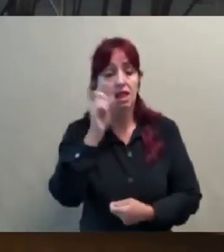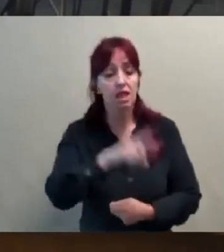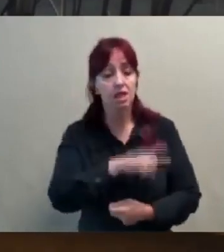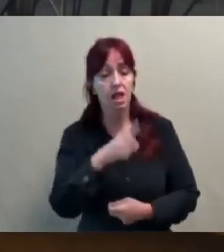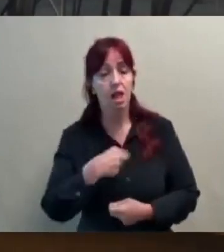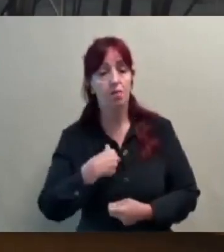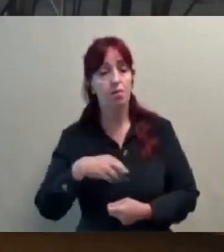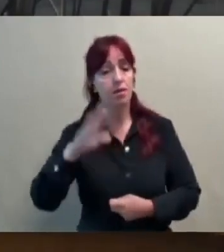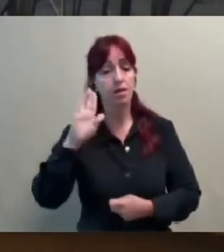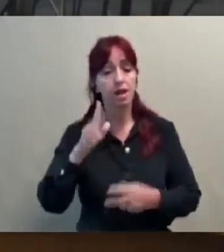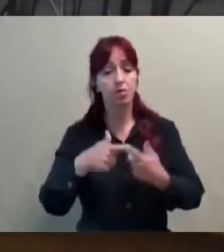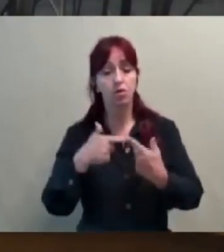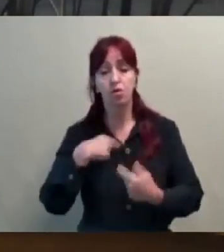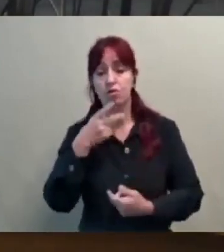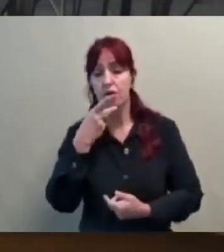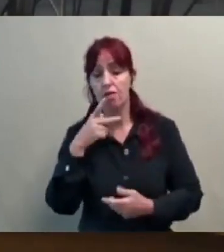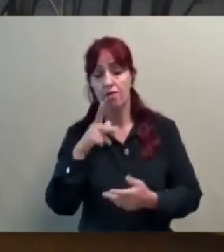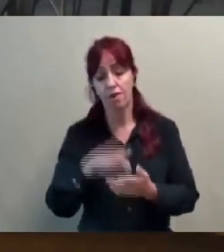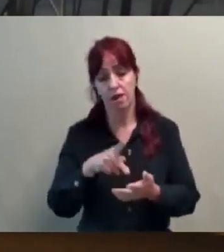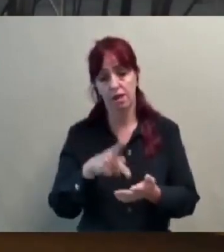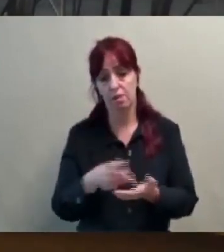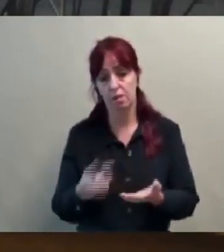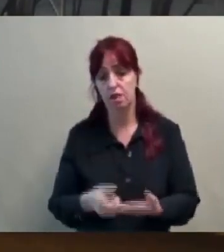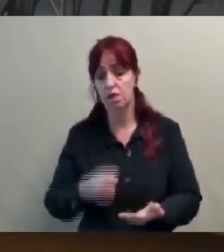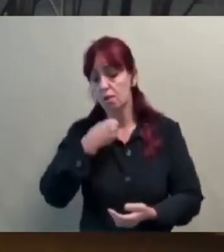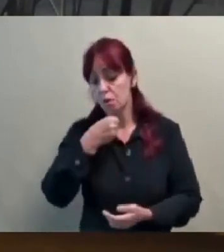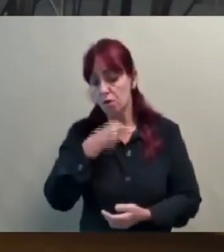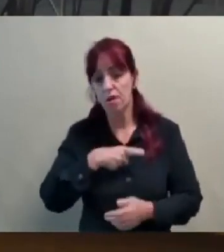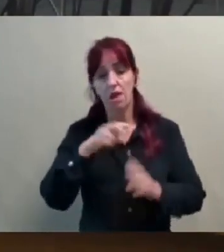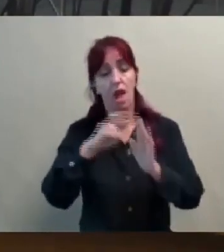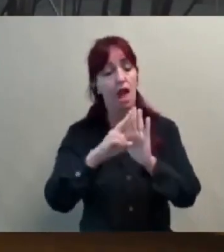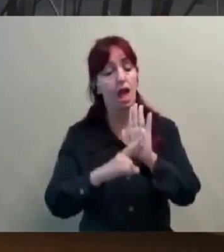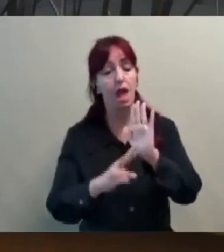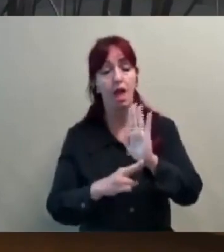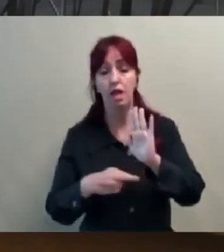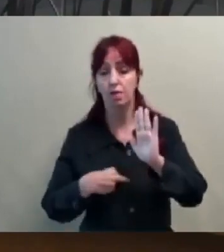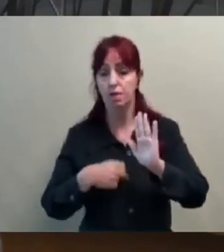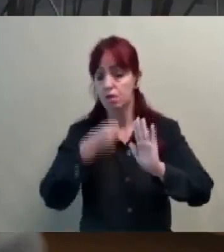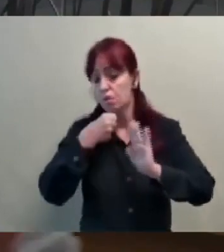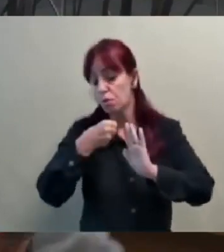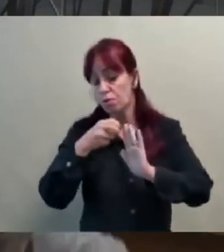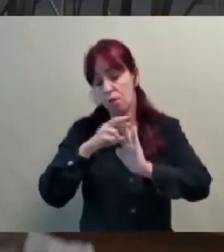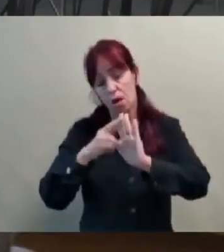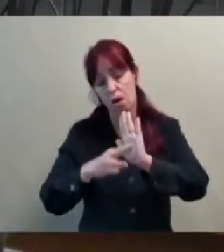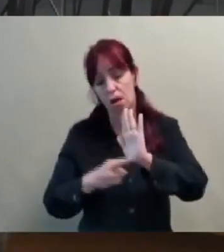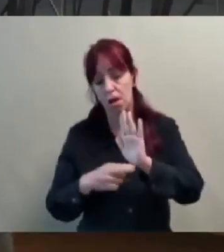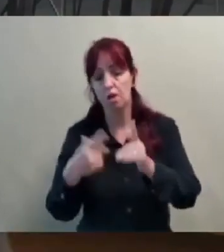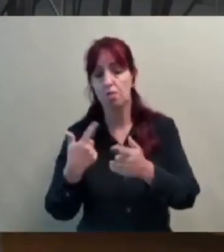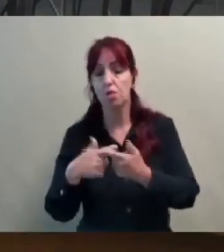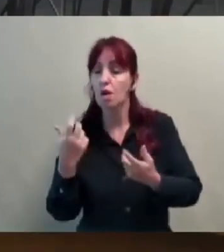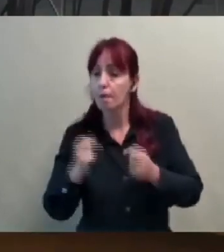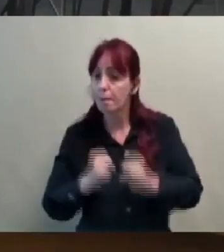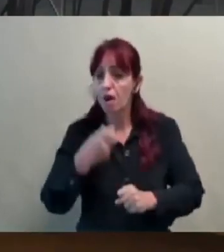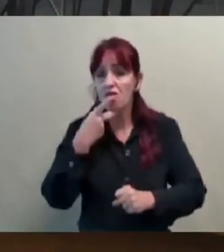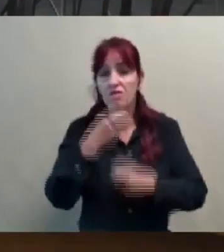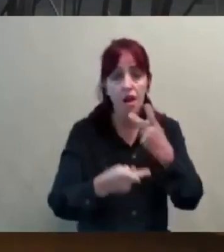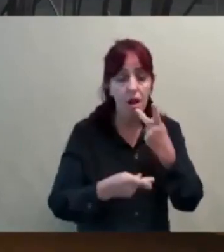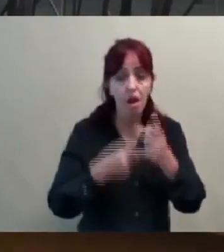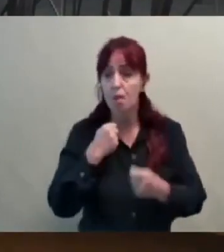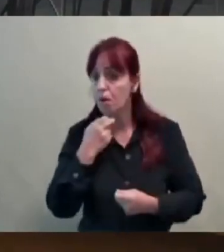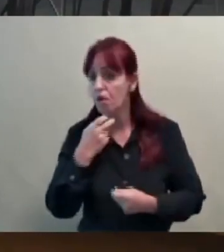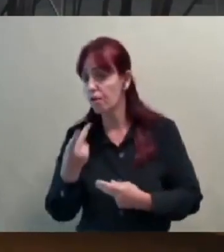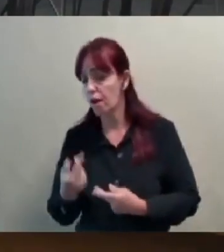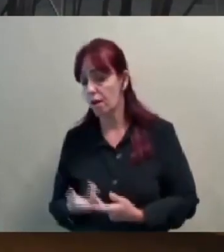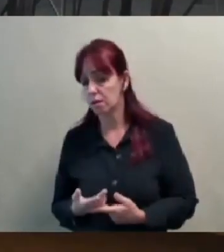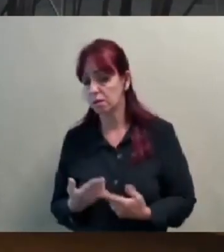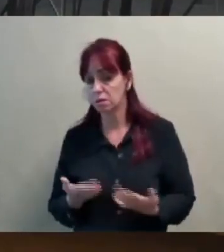também. Então, esse microfone aqui vai ter que ter regras. Coloca uma regra aqui na frente do microfone, o que pode falar, o que não pode falar.